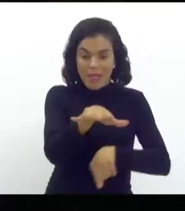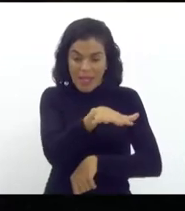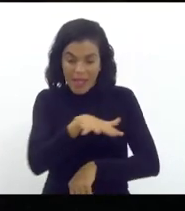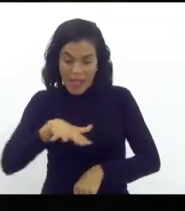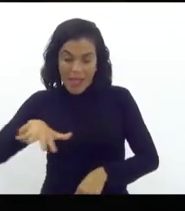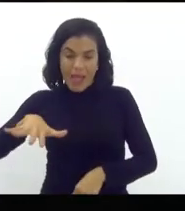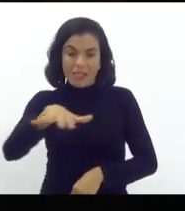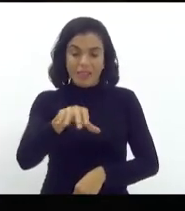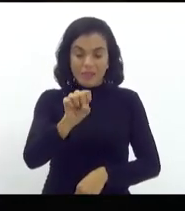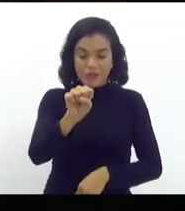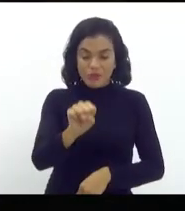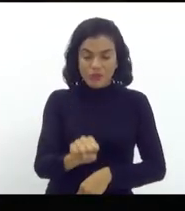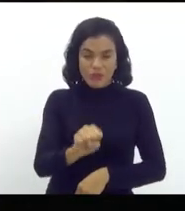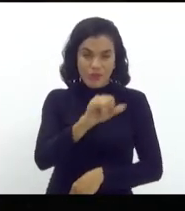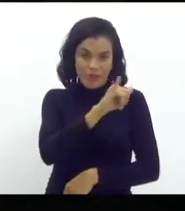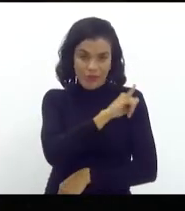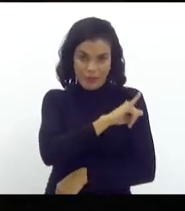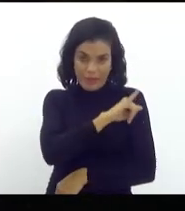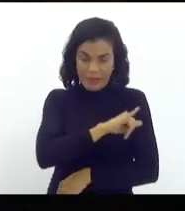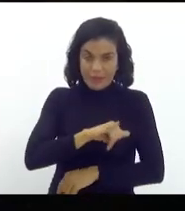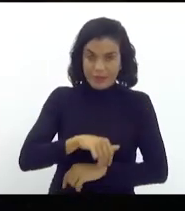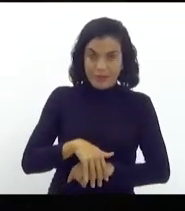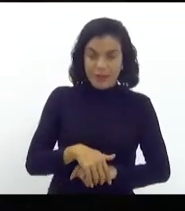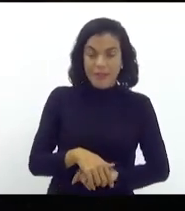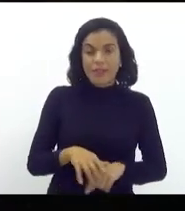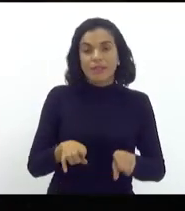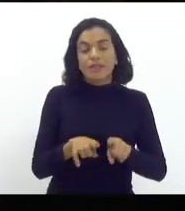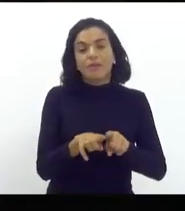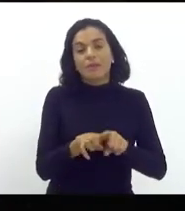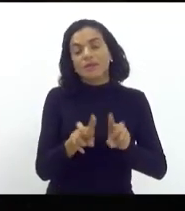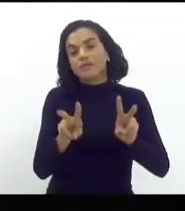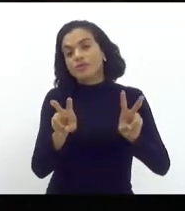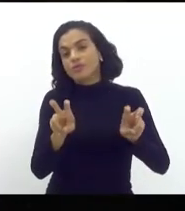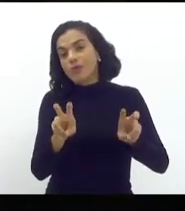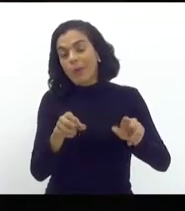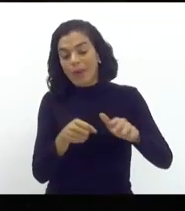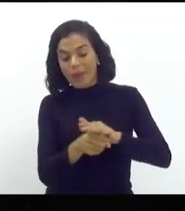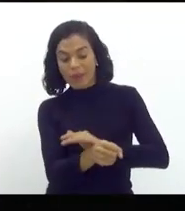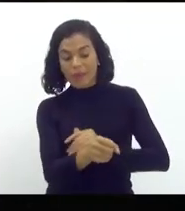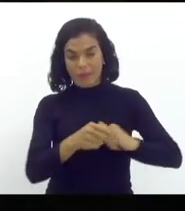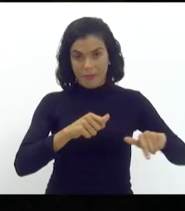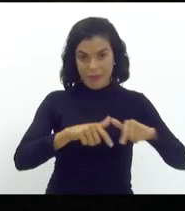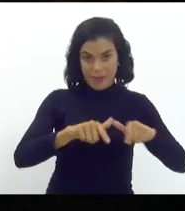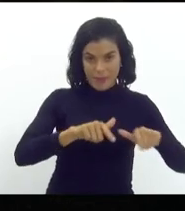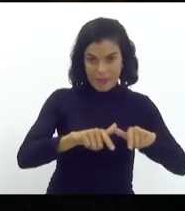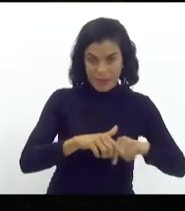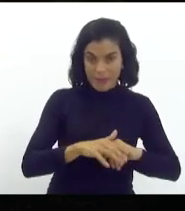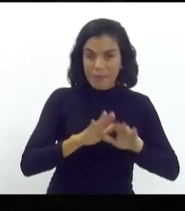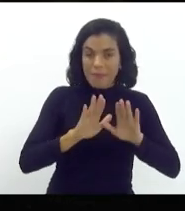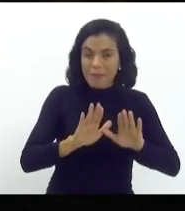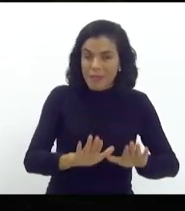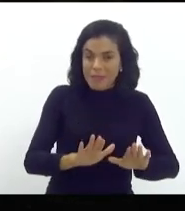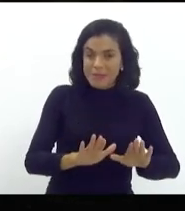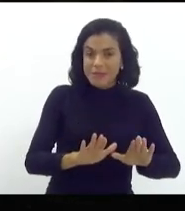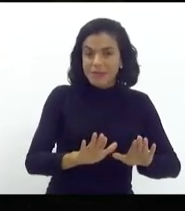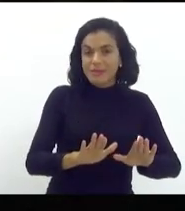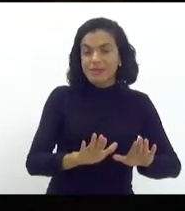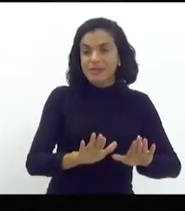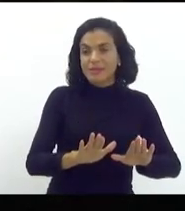Sul Fluminense na questão da empregabilidade Mas